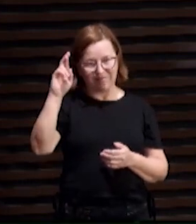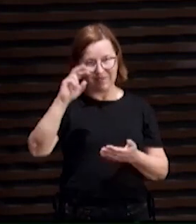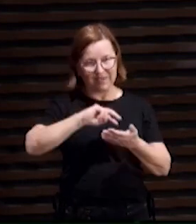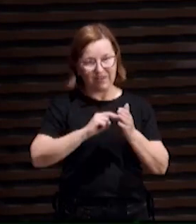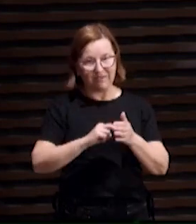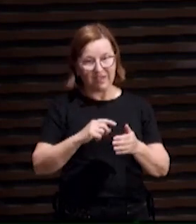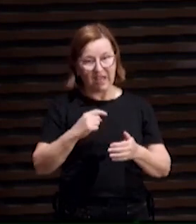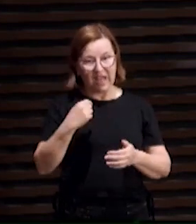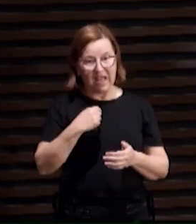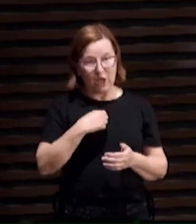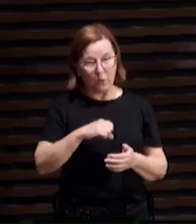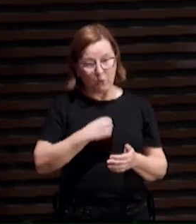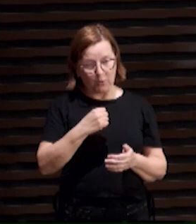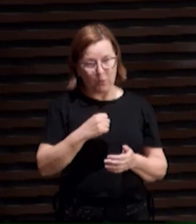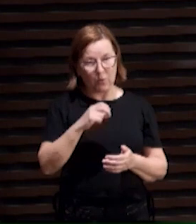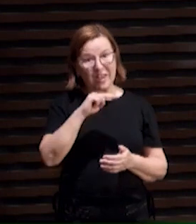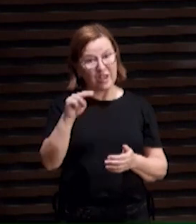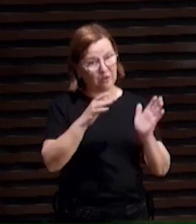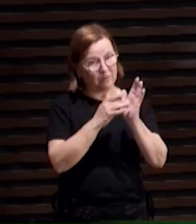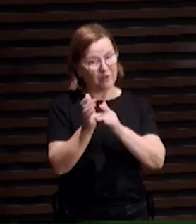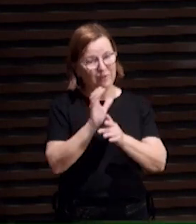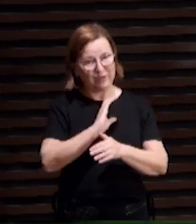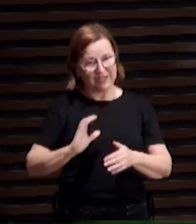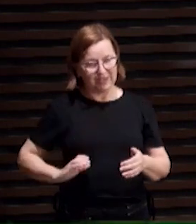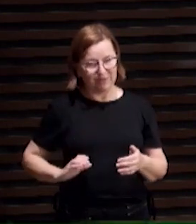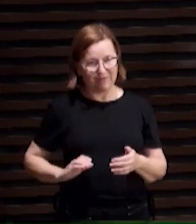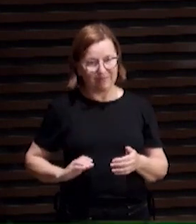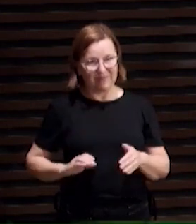o nome de Jesus Cristo.